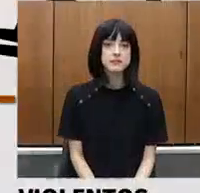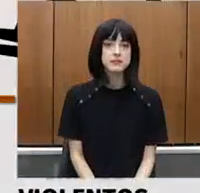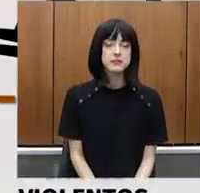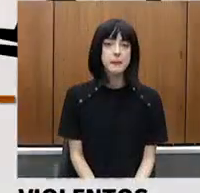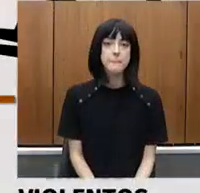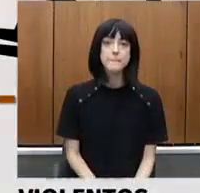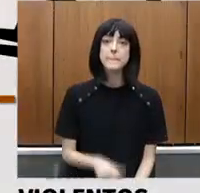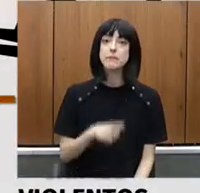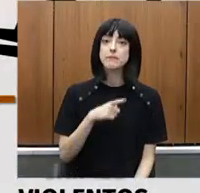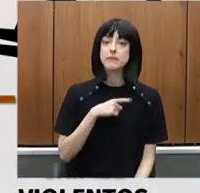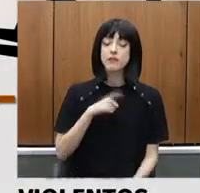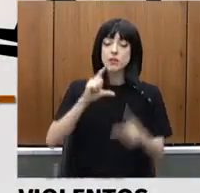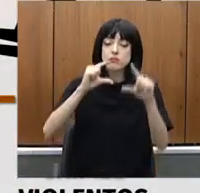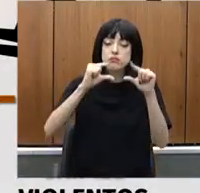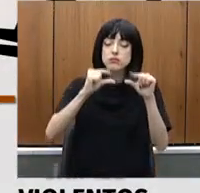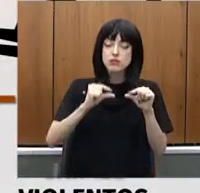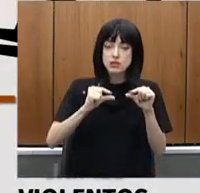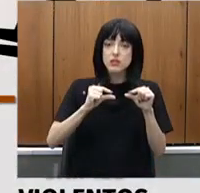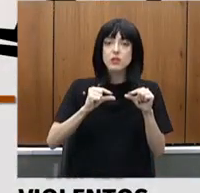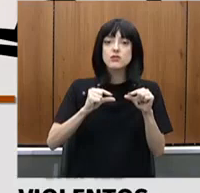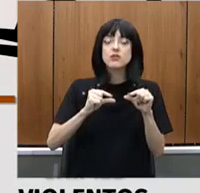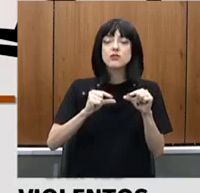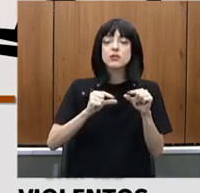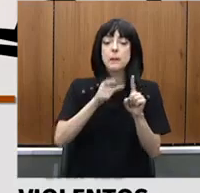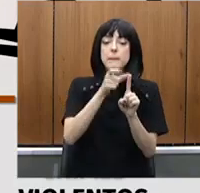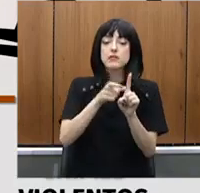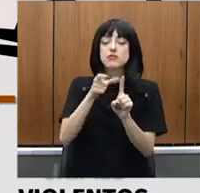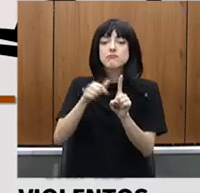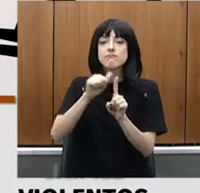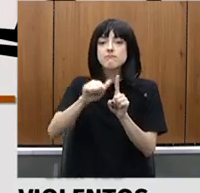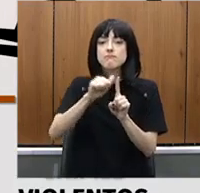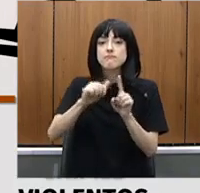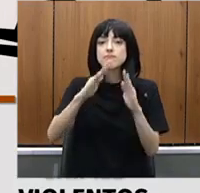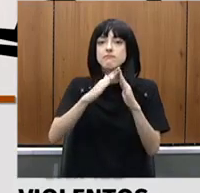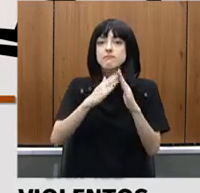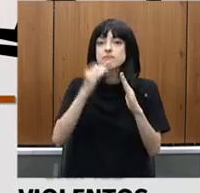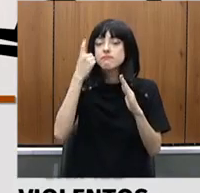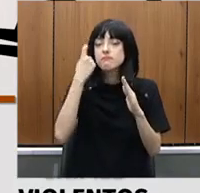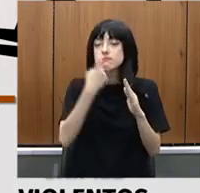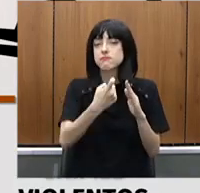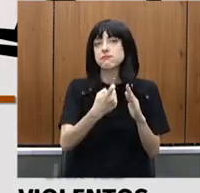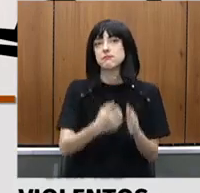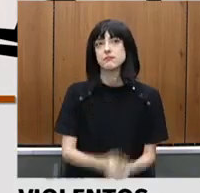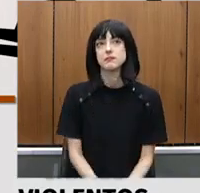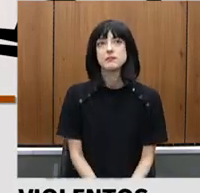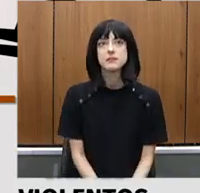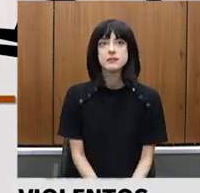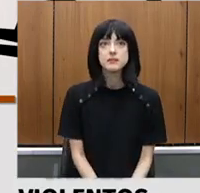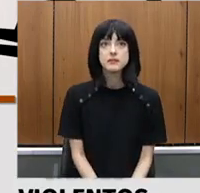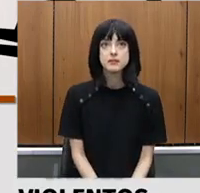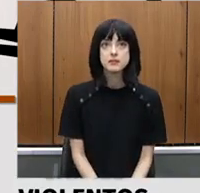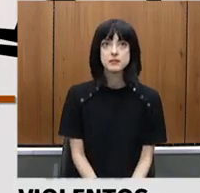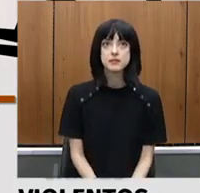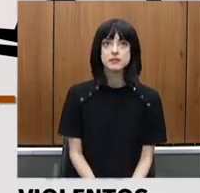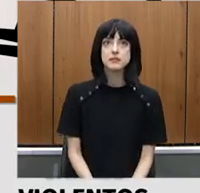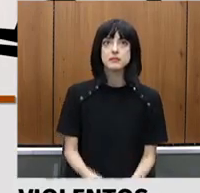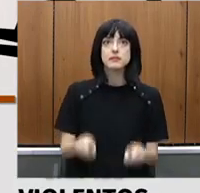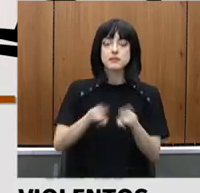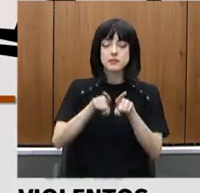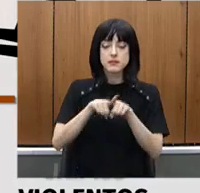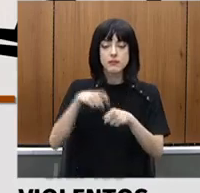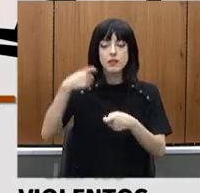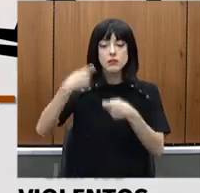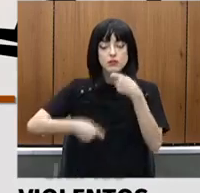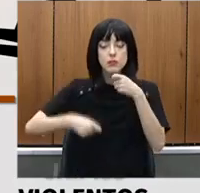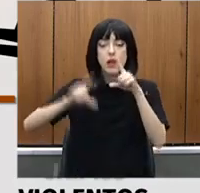de 3,83%, o roubos Consumado também uma queda de 3,63 estupros Consumado uma queda de